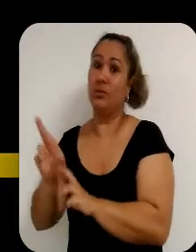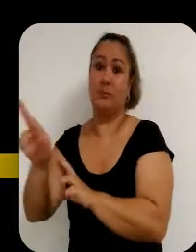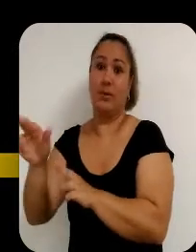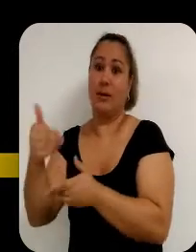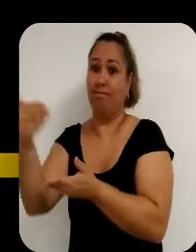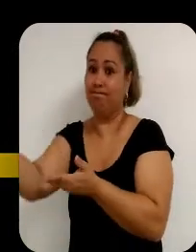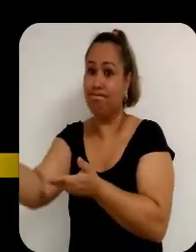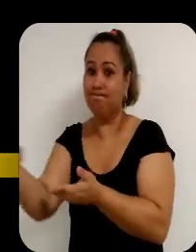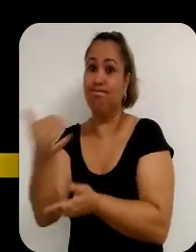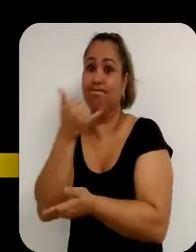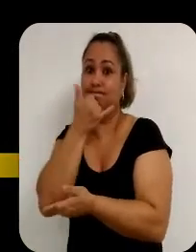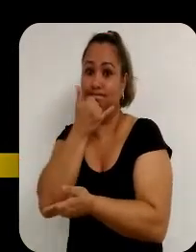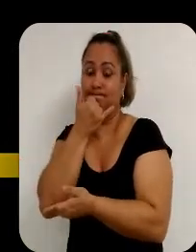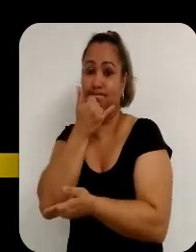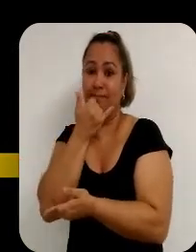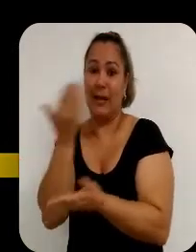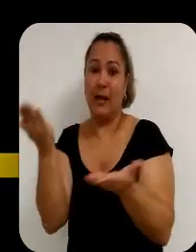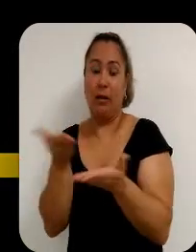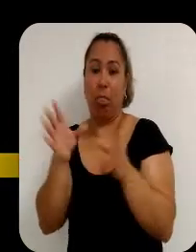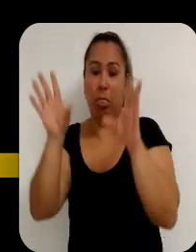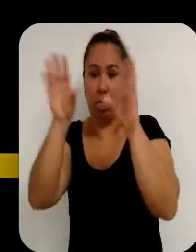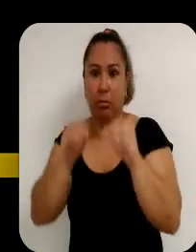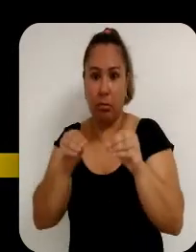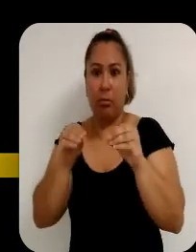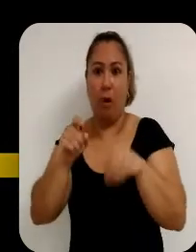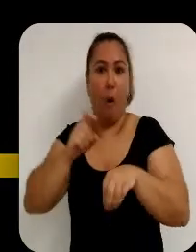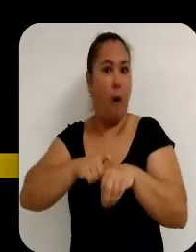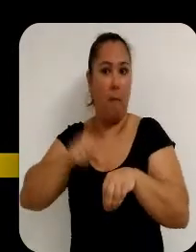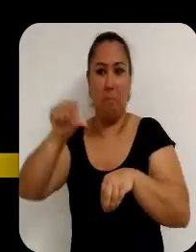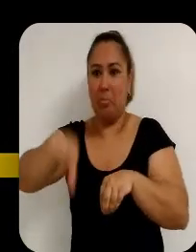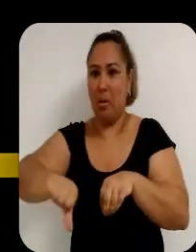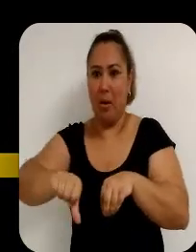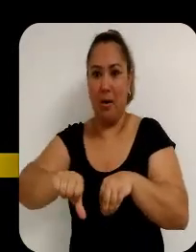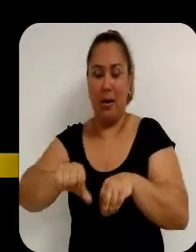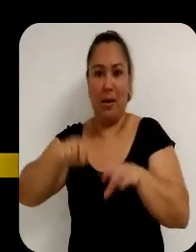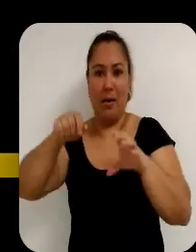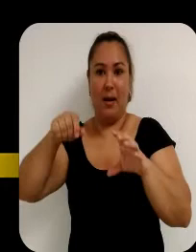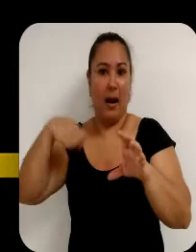pior cenário, na pior hora possível, mas eu já vou ligá-la para vocês.